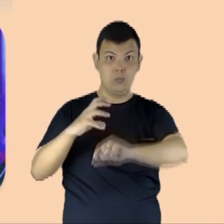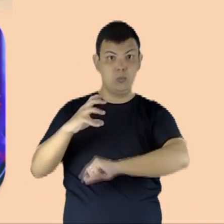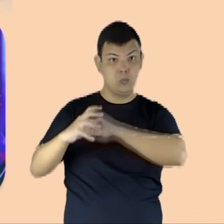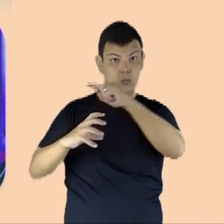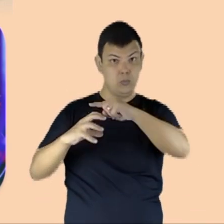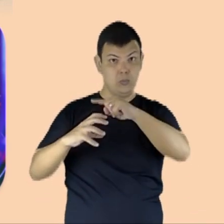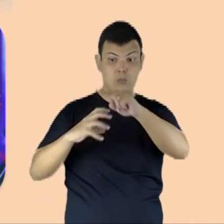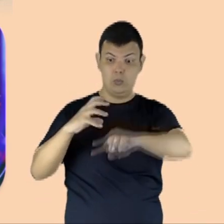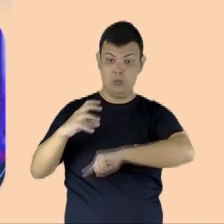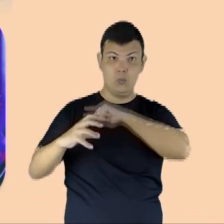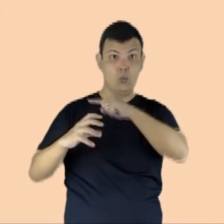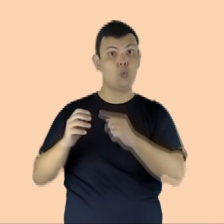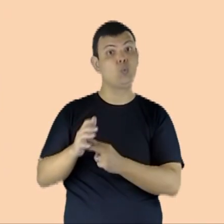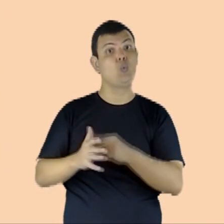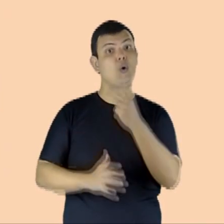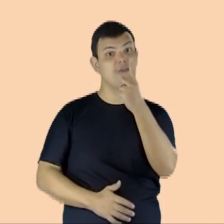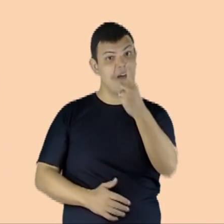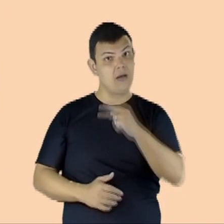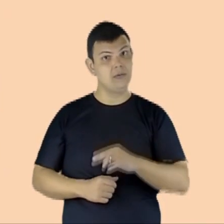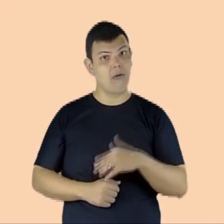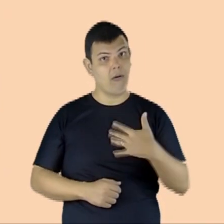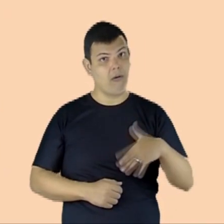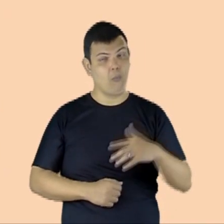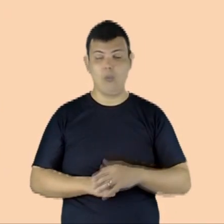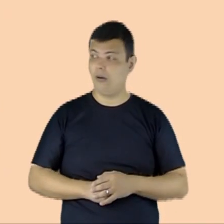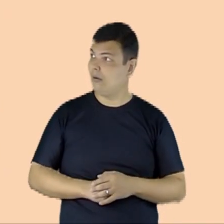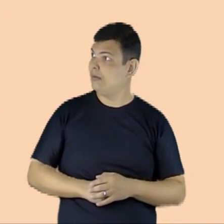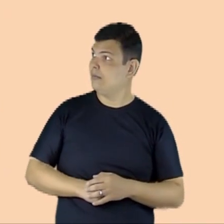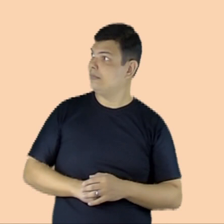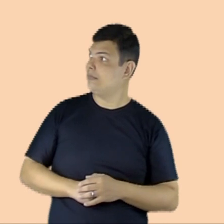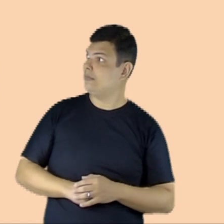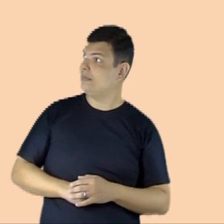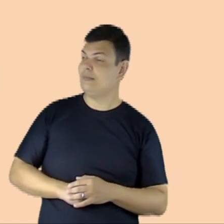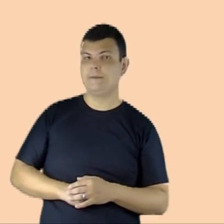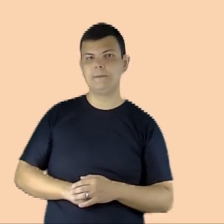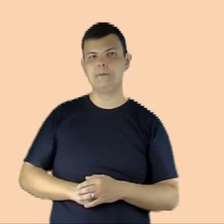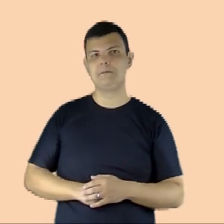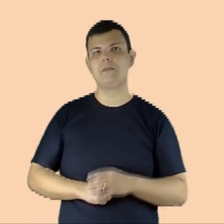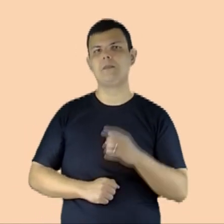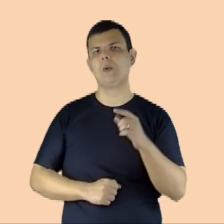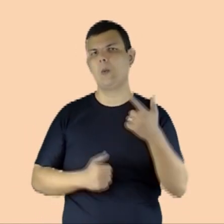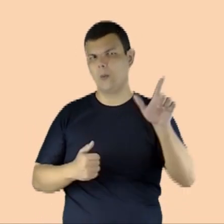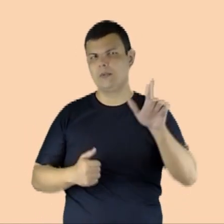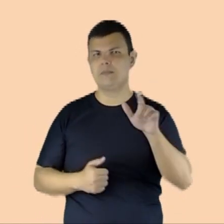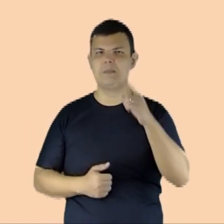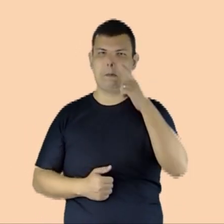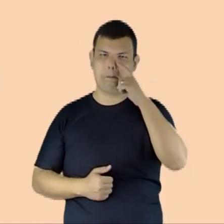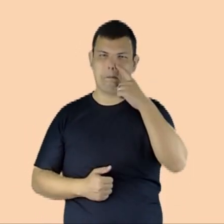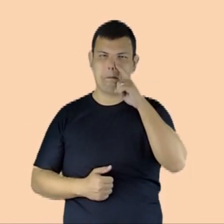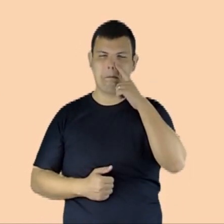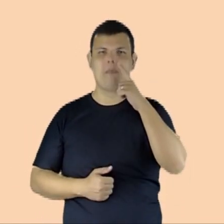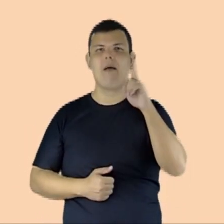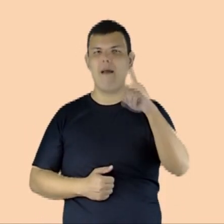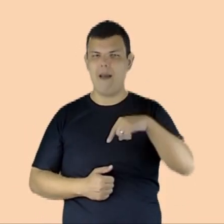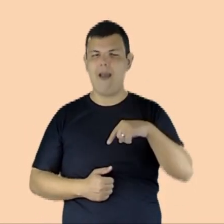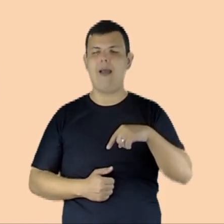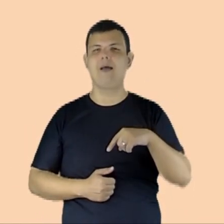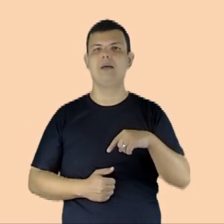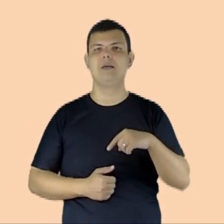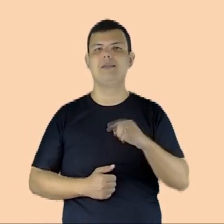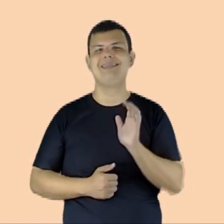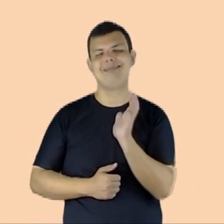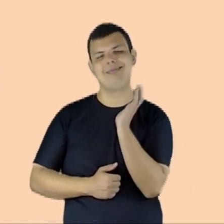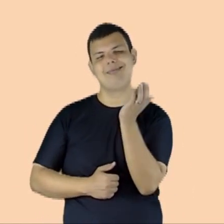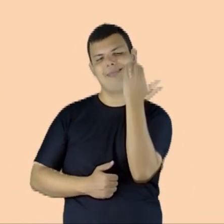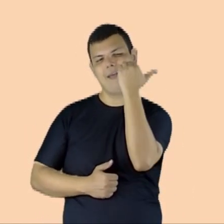voltas à Terra. Vamos ver aí mais uma curiosidade. A meleca do nariz é uma proteção. A pele no interior